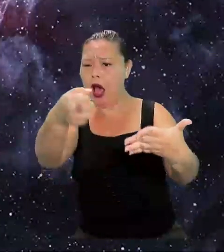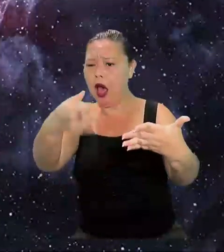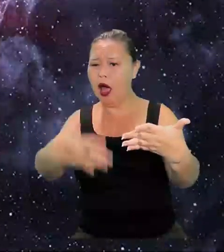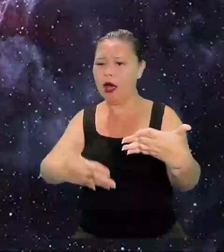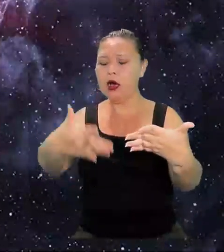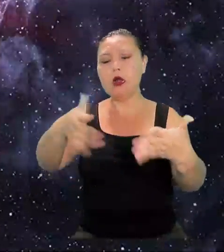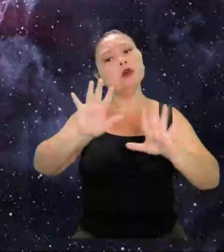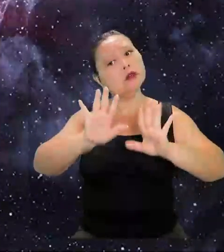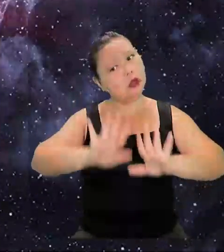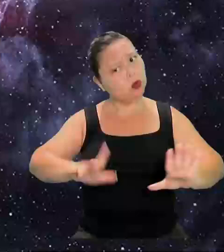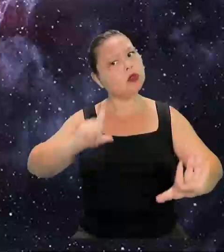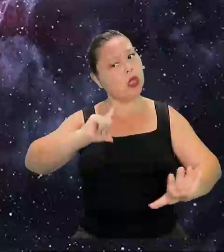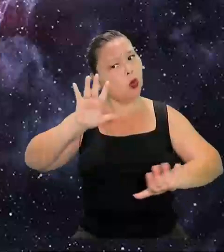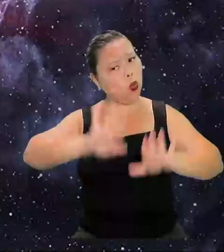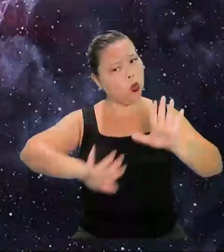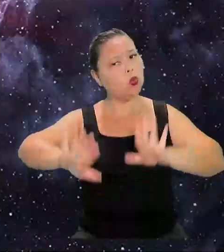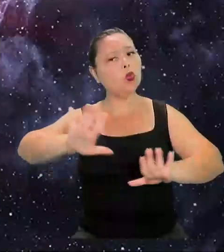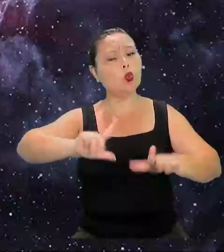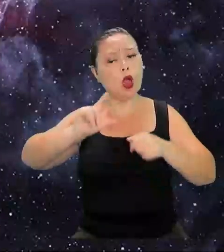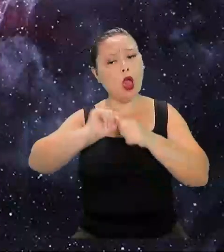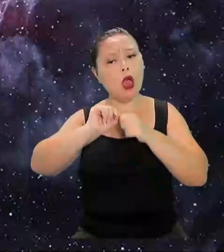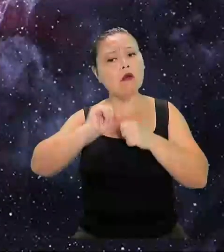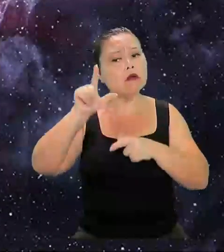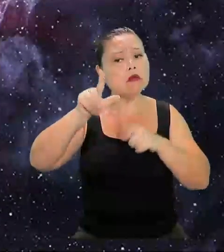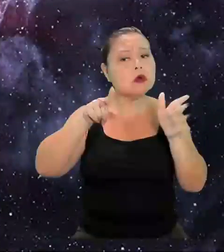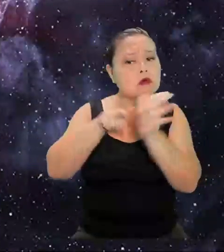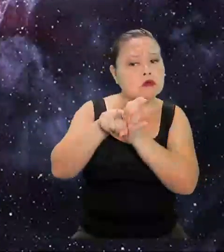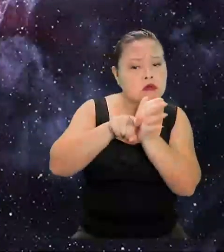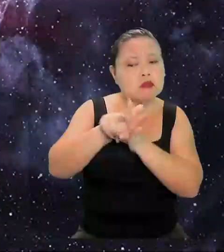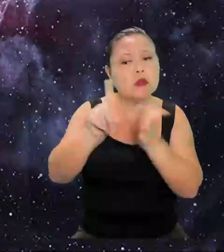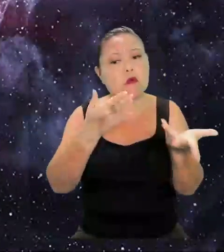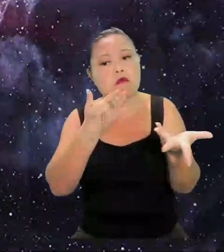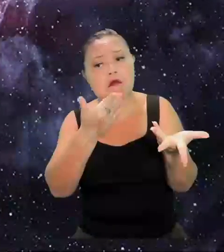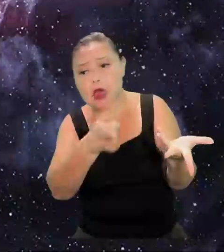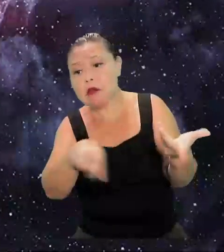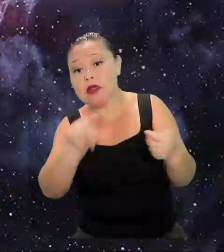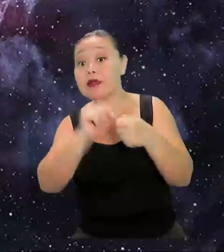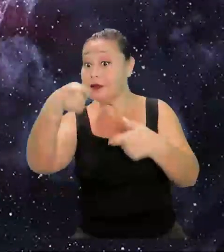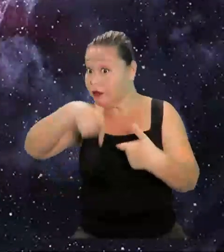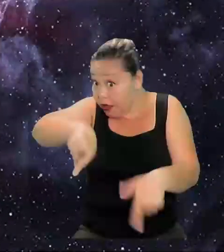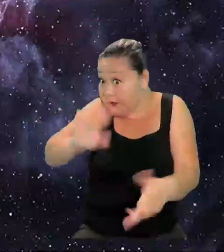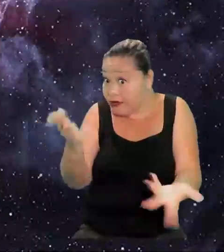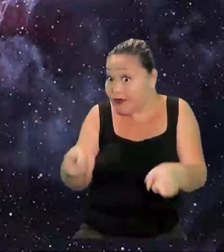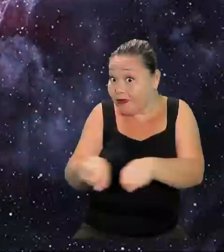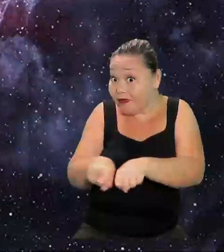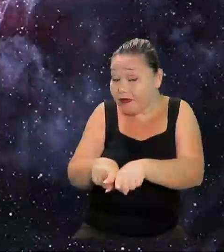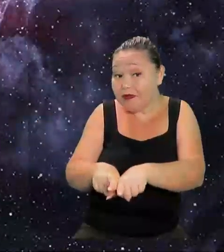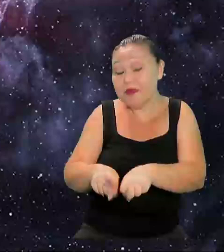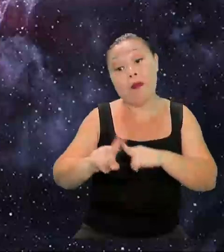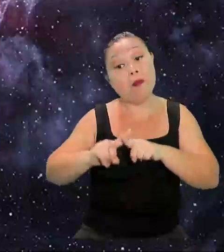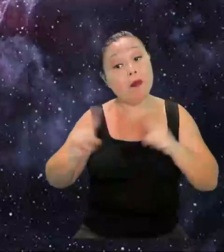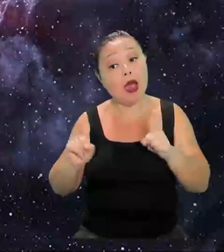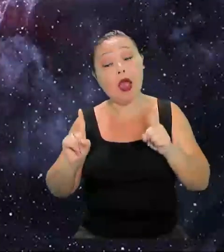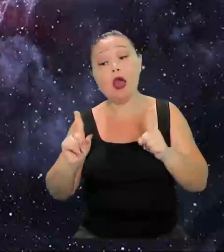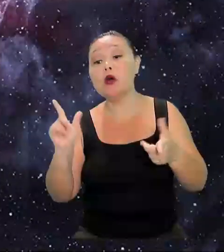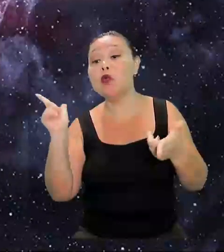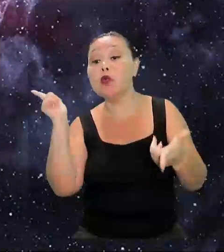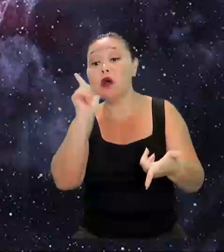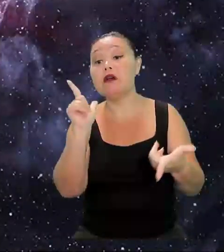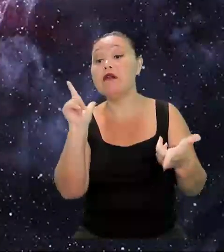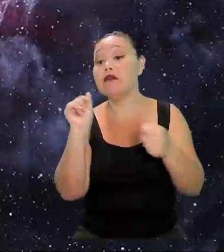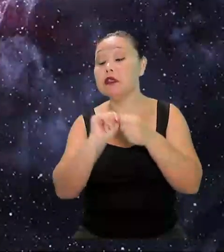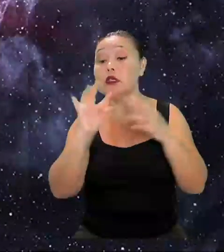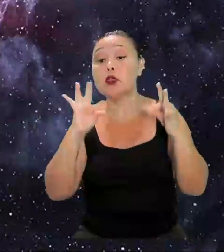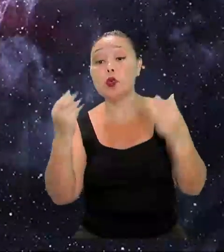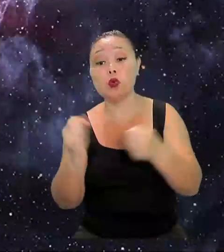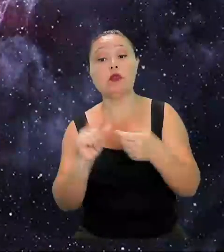ali. Tem que ter cuidado, né? Vai buscando aquilo que te atende melhor. Inclusive, a gente aqui, né? Mas a gente não consegue fazer todas, né?